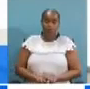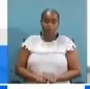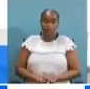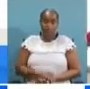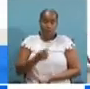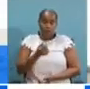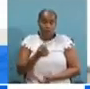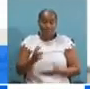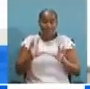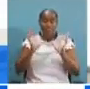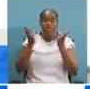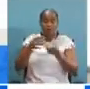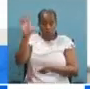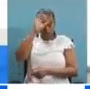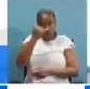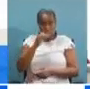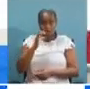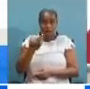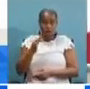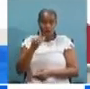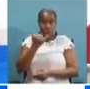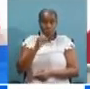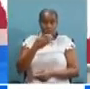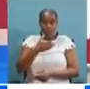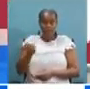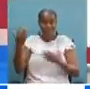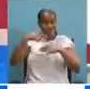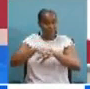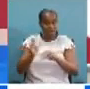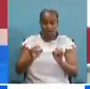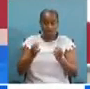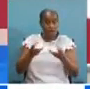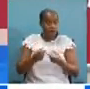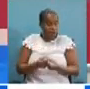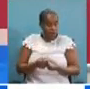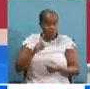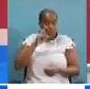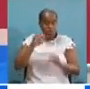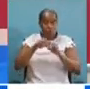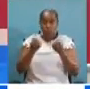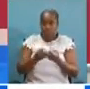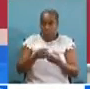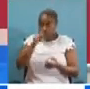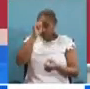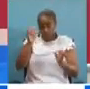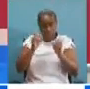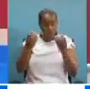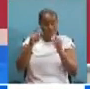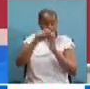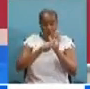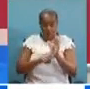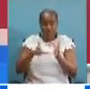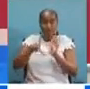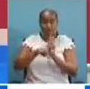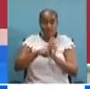As contas gerais do Estado de 2014 e 2015 não integram a conta de segurança social, violando várias normas da lei